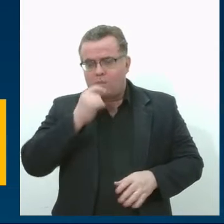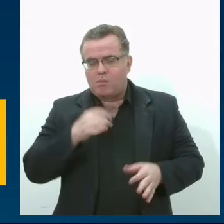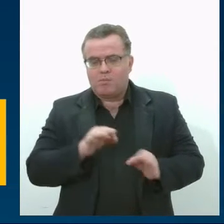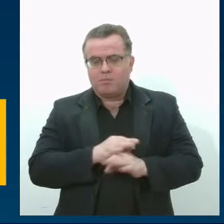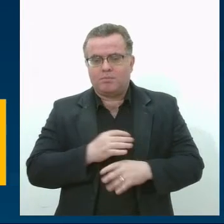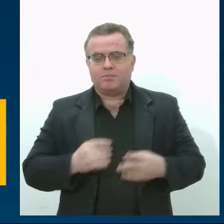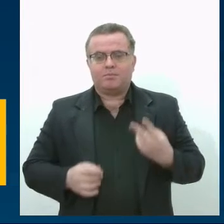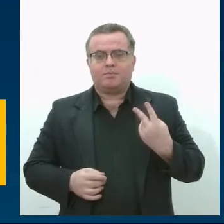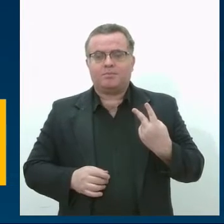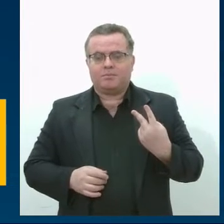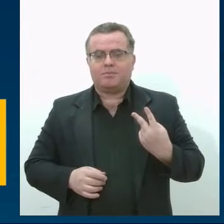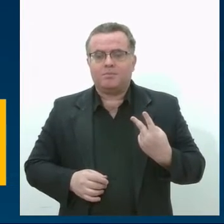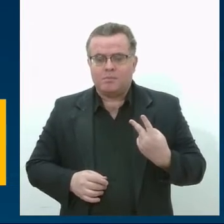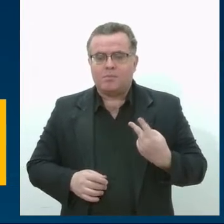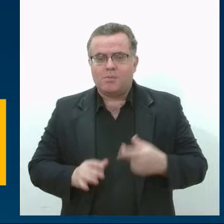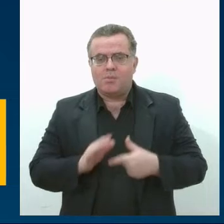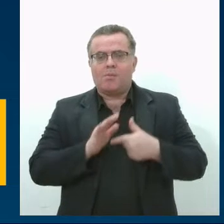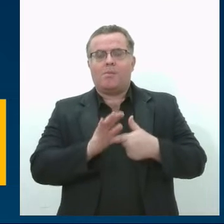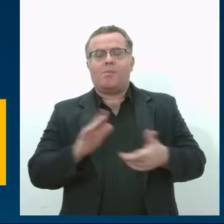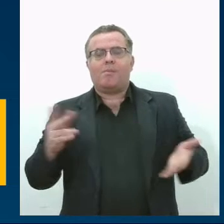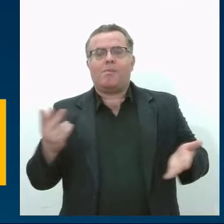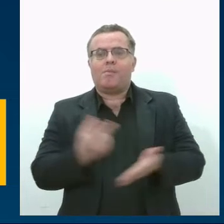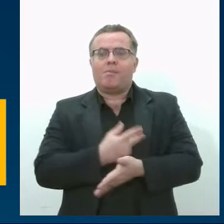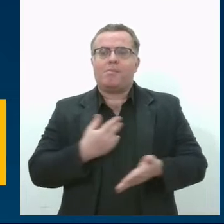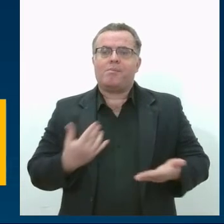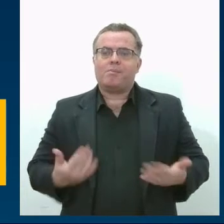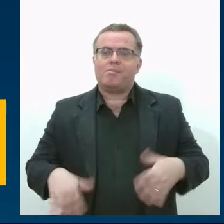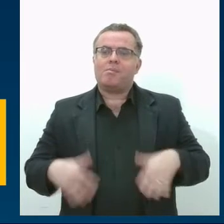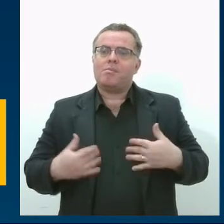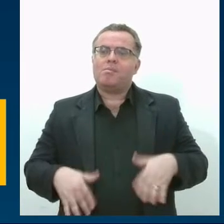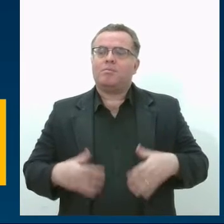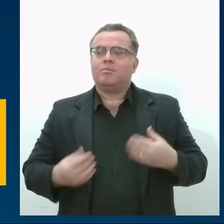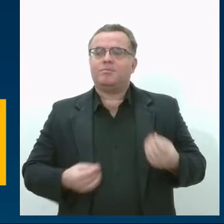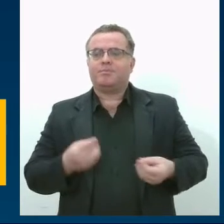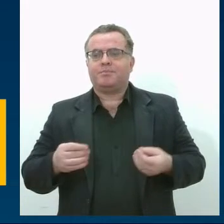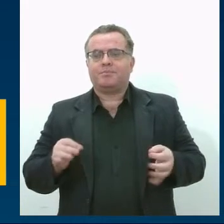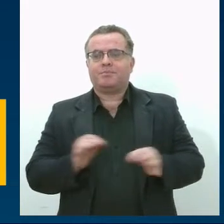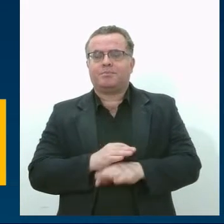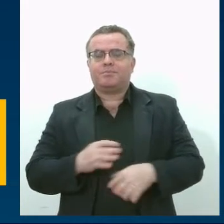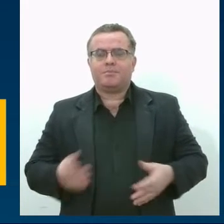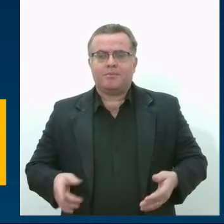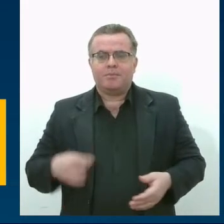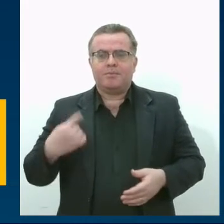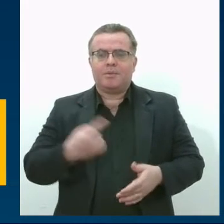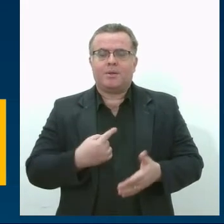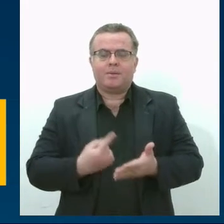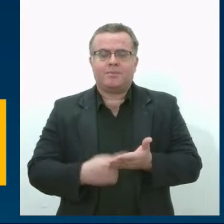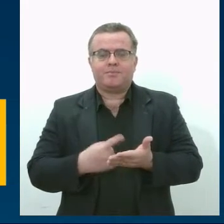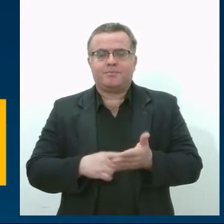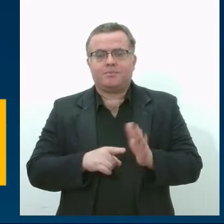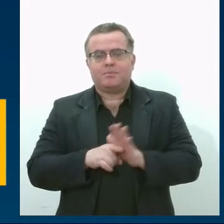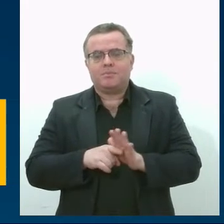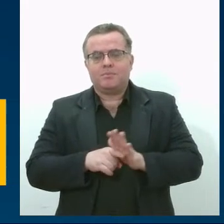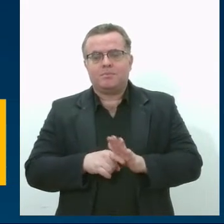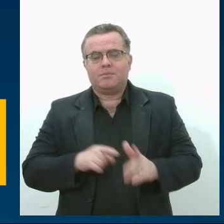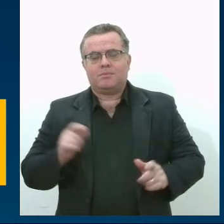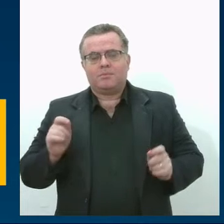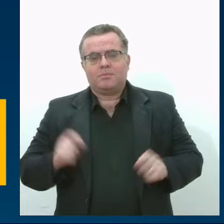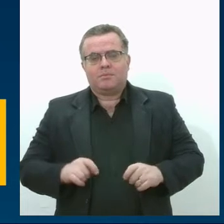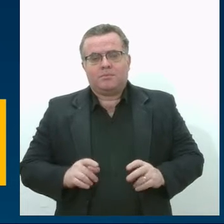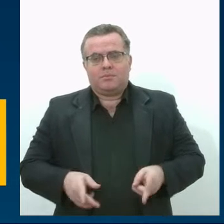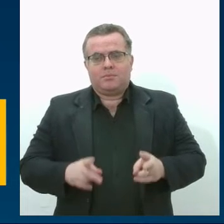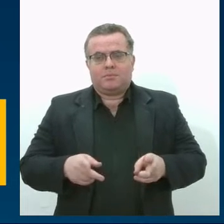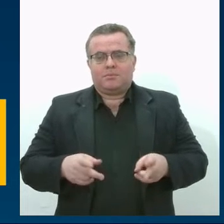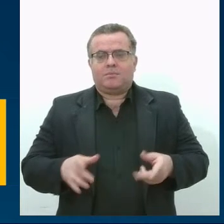cenários que são muito comuns a gente está vendo, né? Quando a gente está fazendo nossa pesquisa Lira, que é a presença